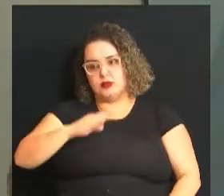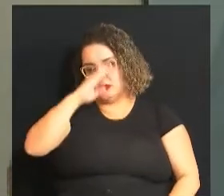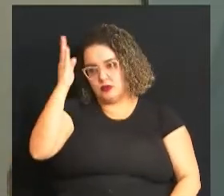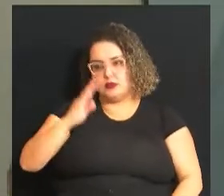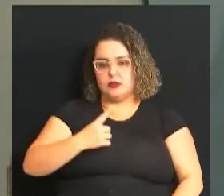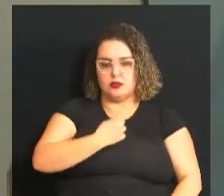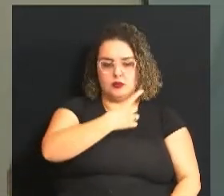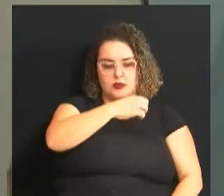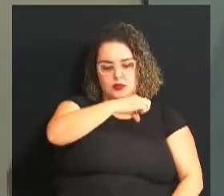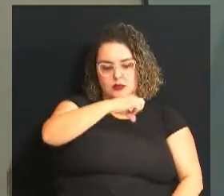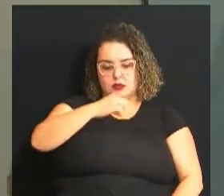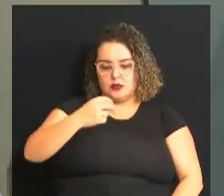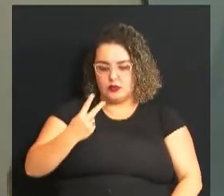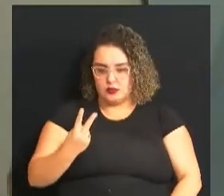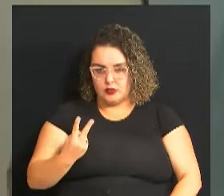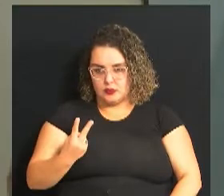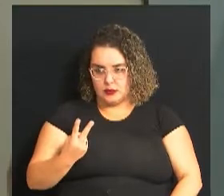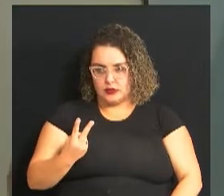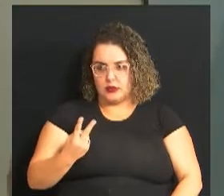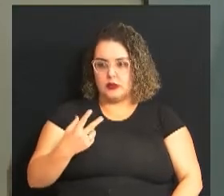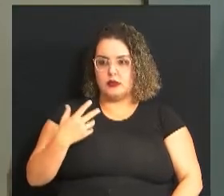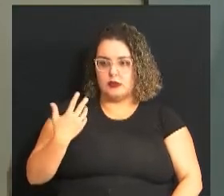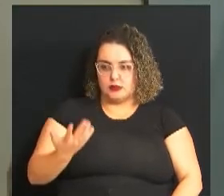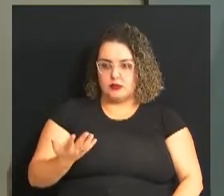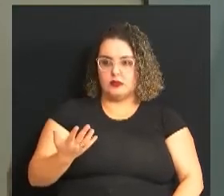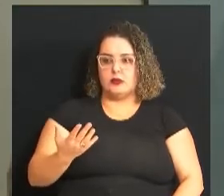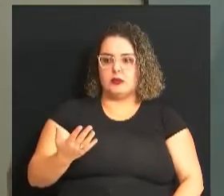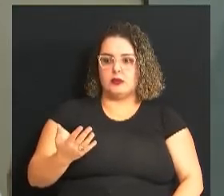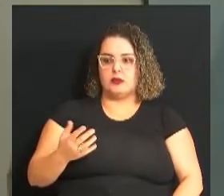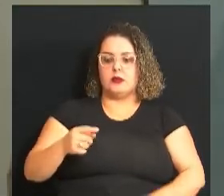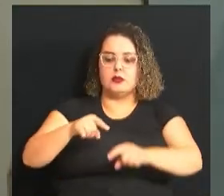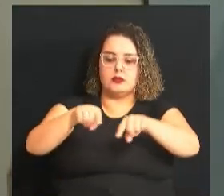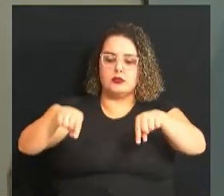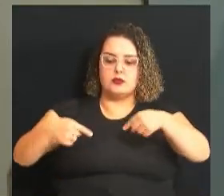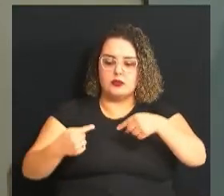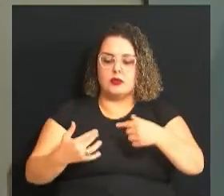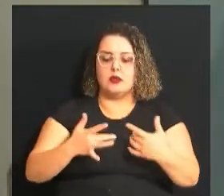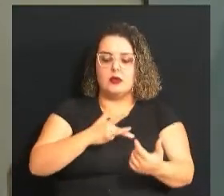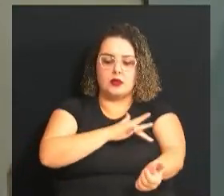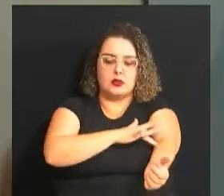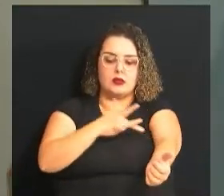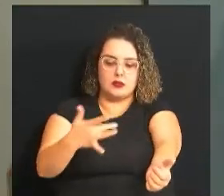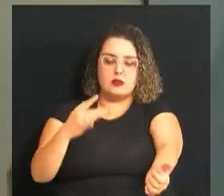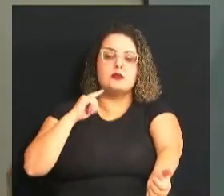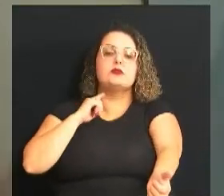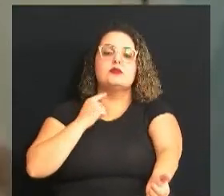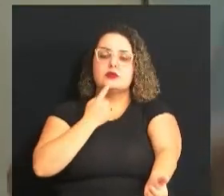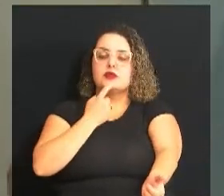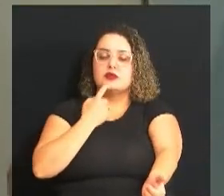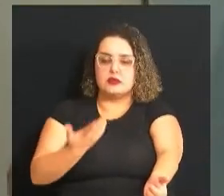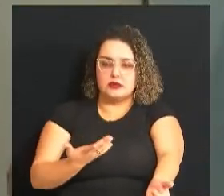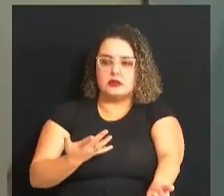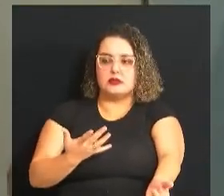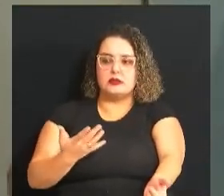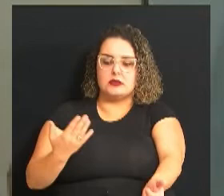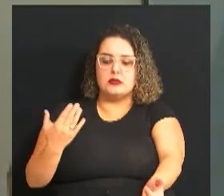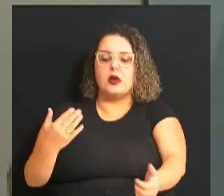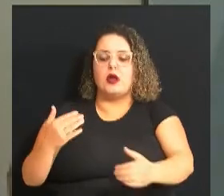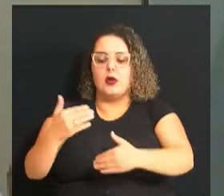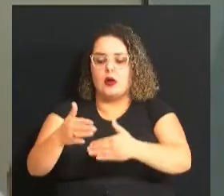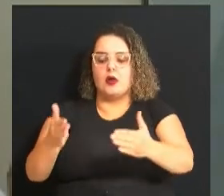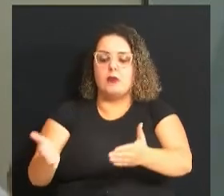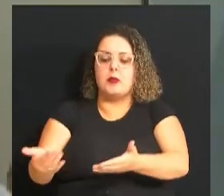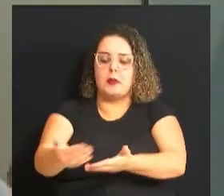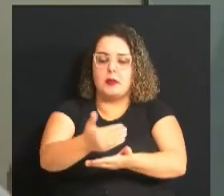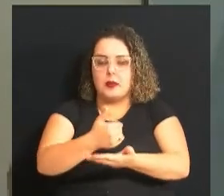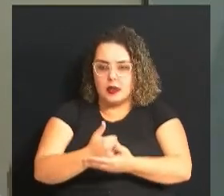92, 1992, em que os bancos de sangue passaram a ter todo esse critério para a